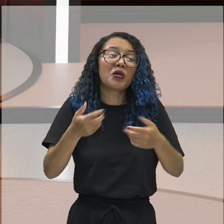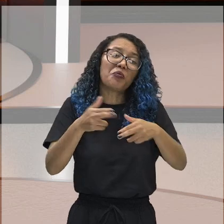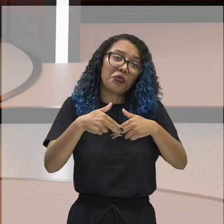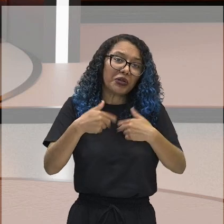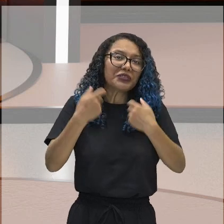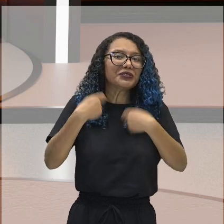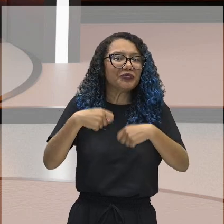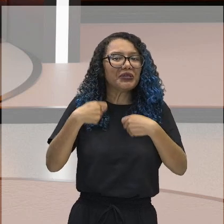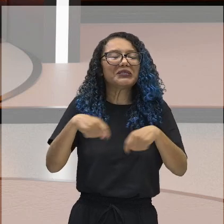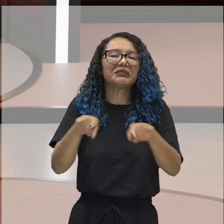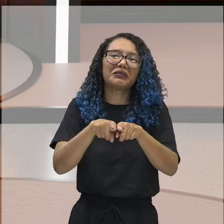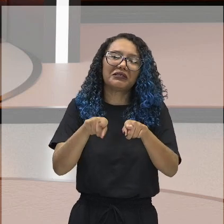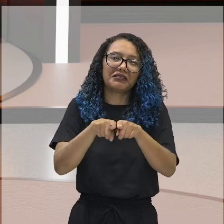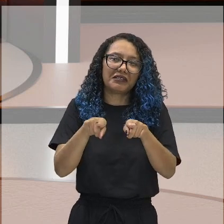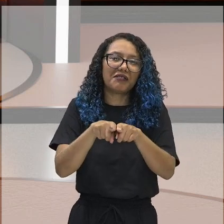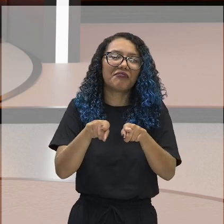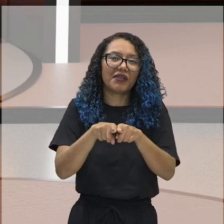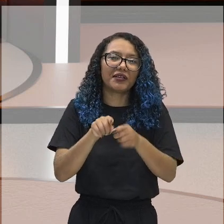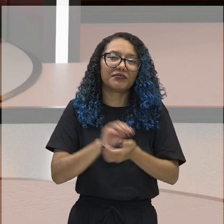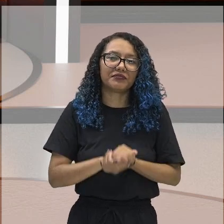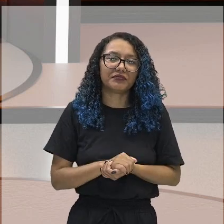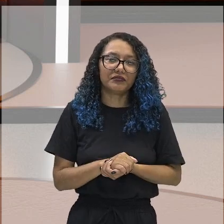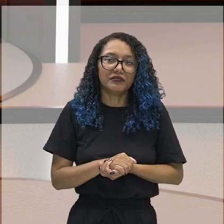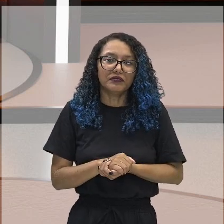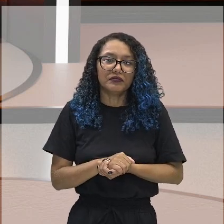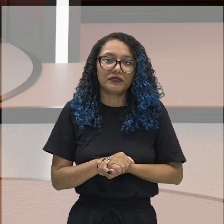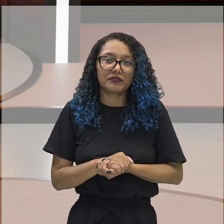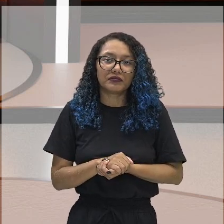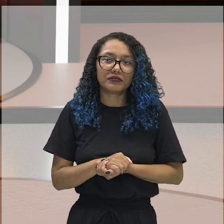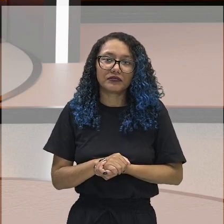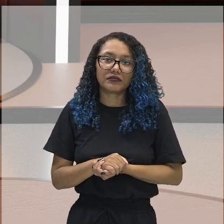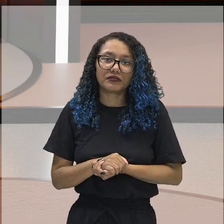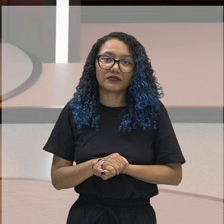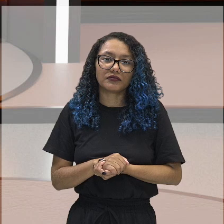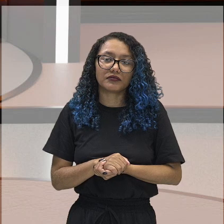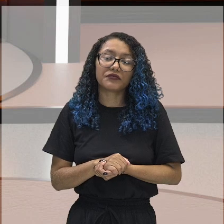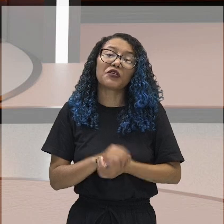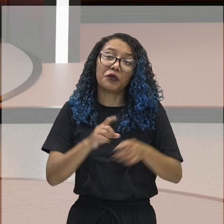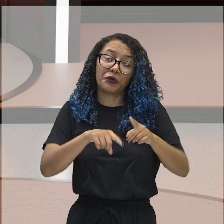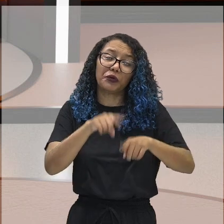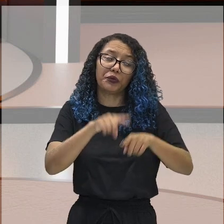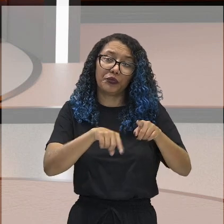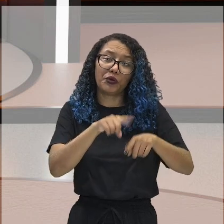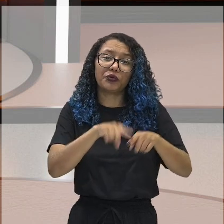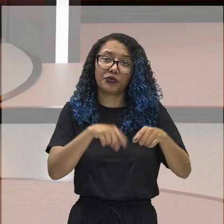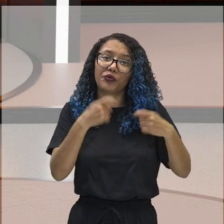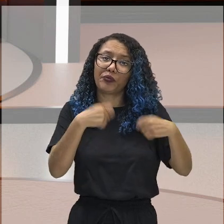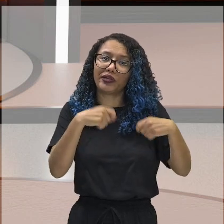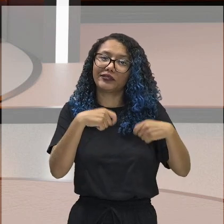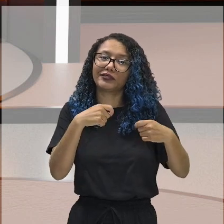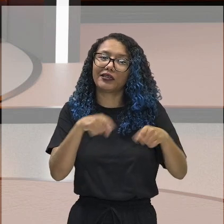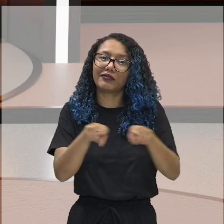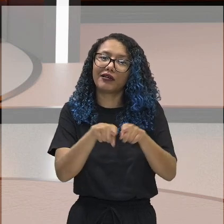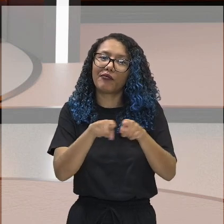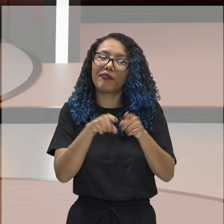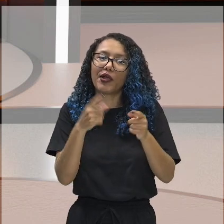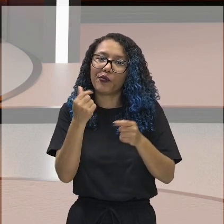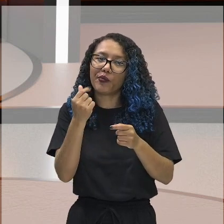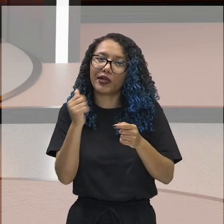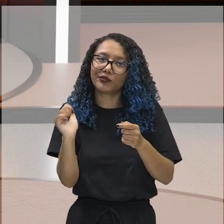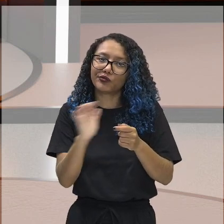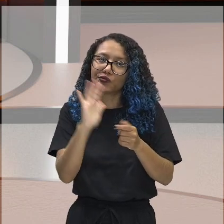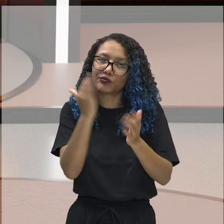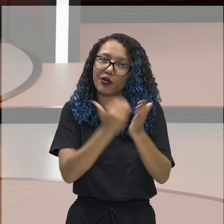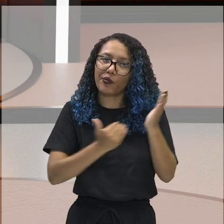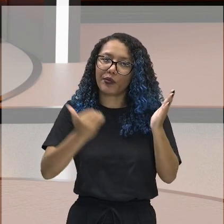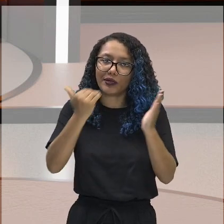também rapidamente, né? Até mesmo os produtos que eram, então, vendidos. Por isso, a gente vai ver aí, se eu estou pagando